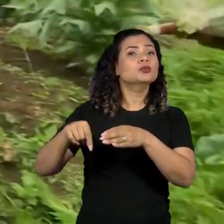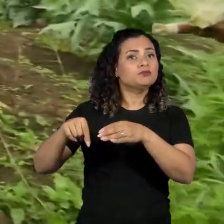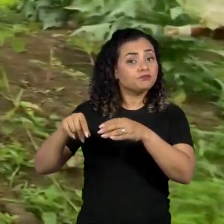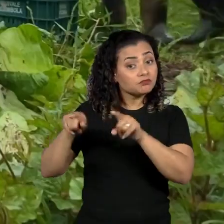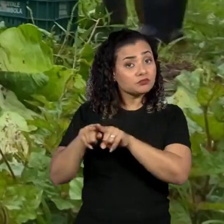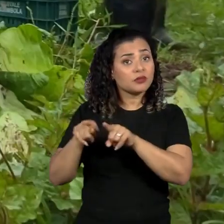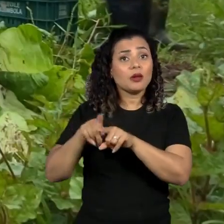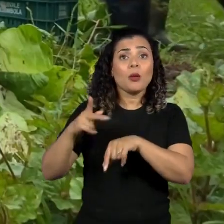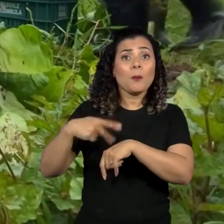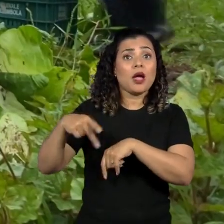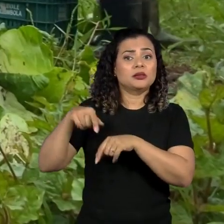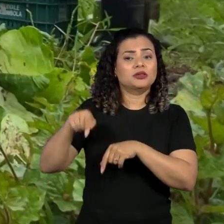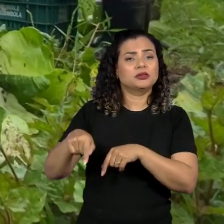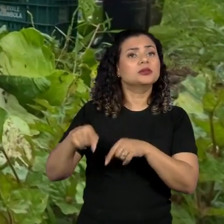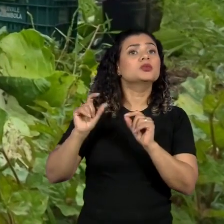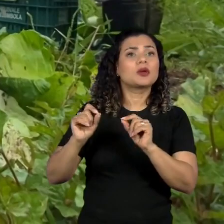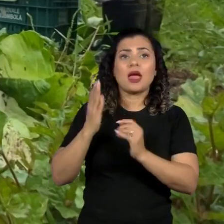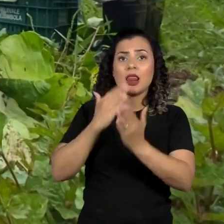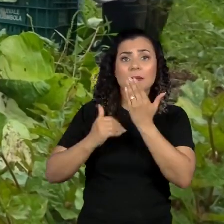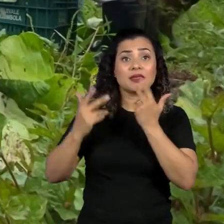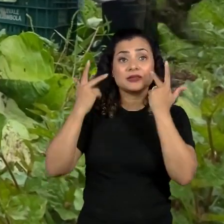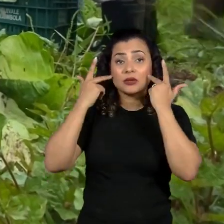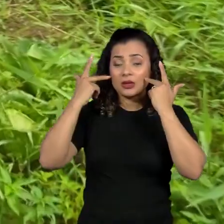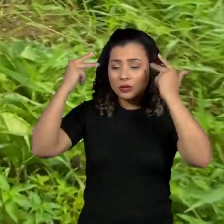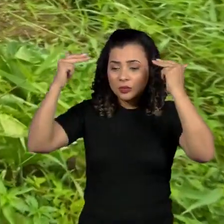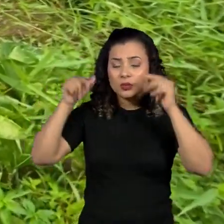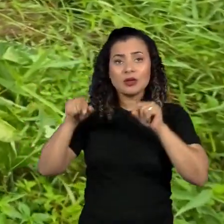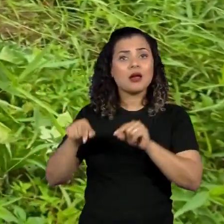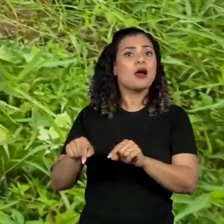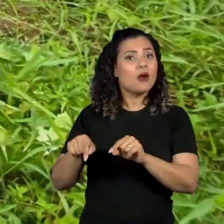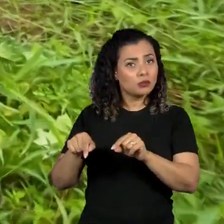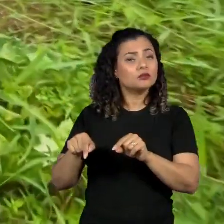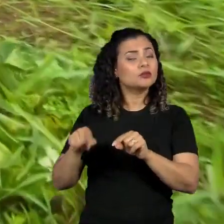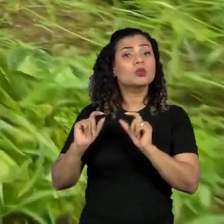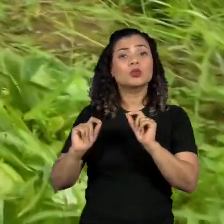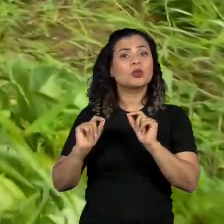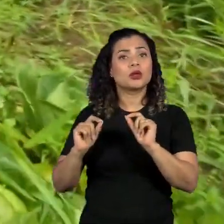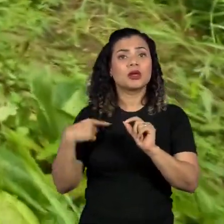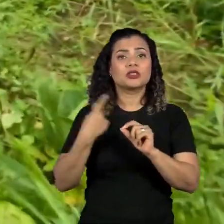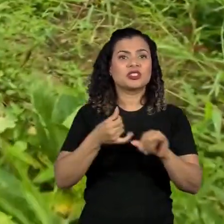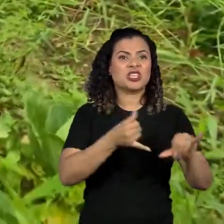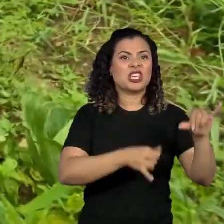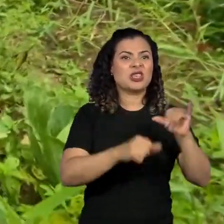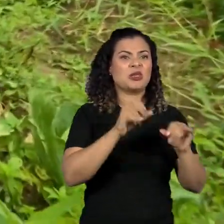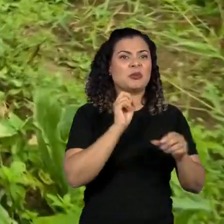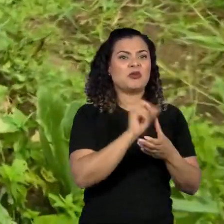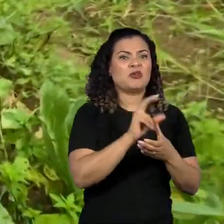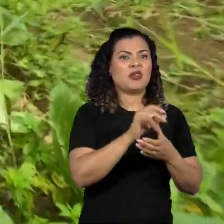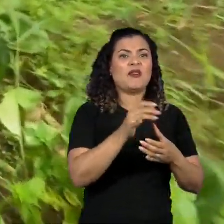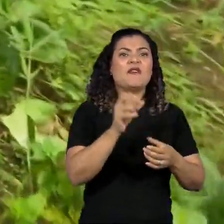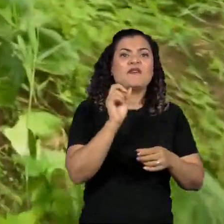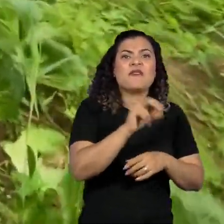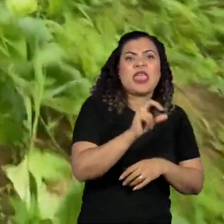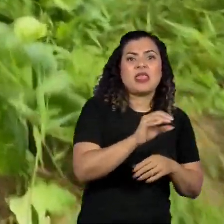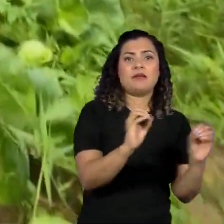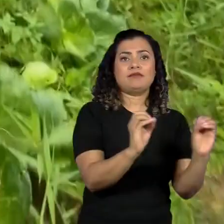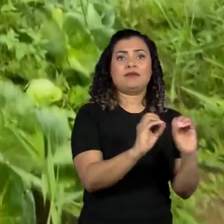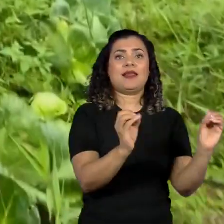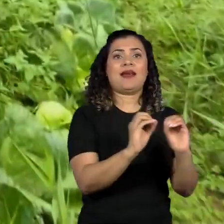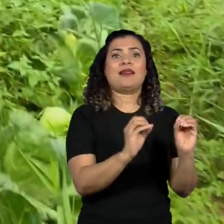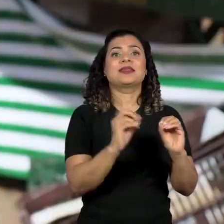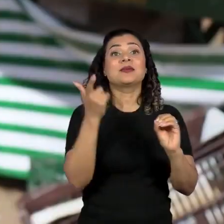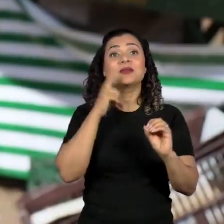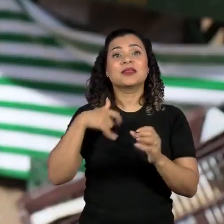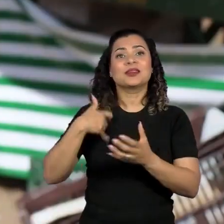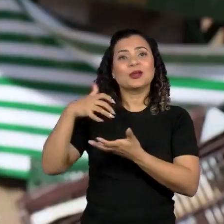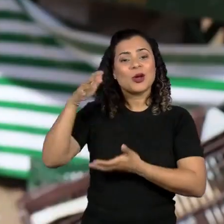uma nação. Quando a gente fala de alimentação orgânica, é a gente deixar de envenenar as nossas crianças, deixar de envenenar os nossos